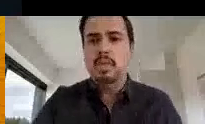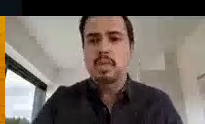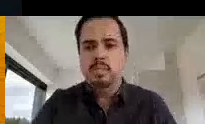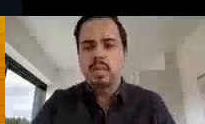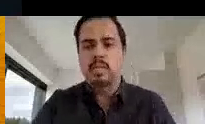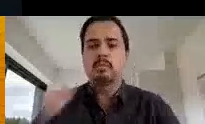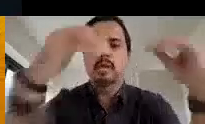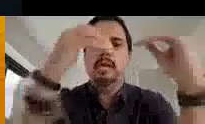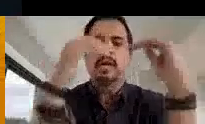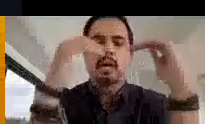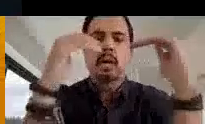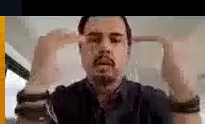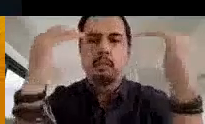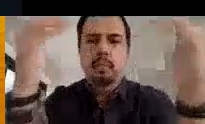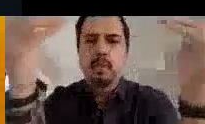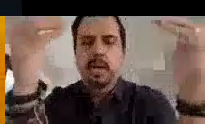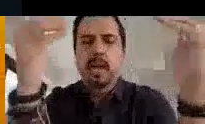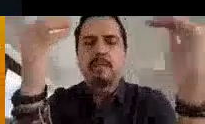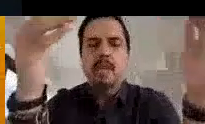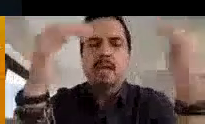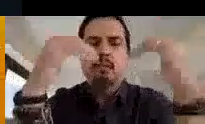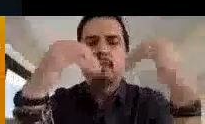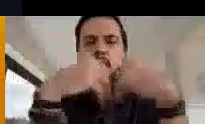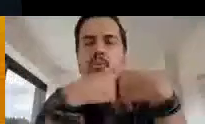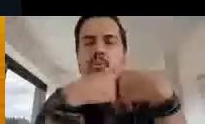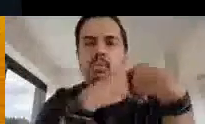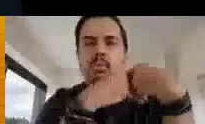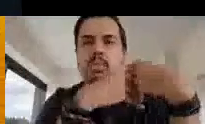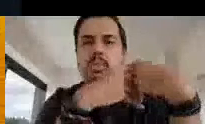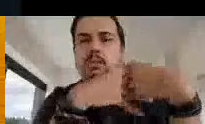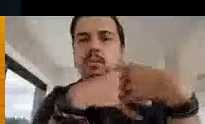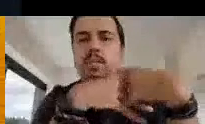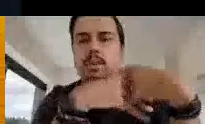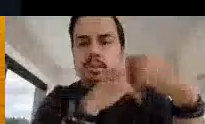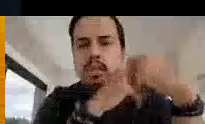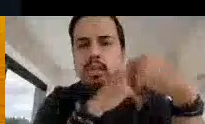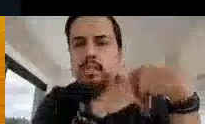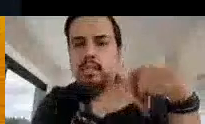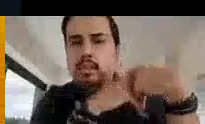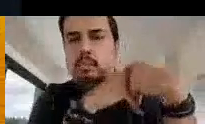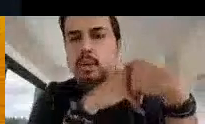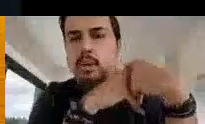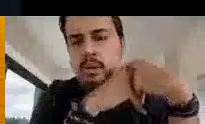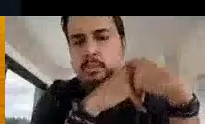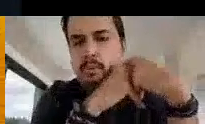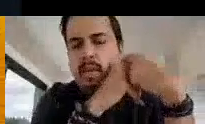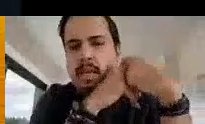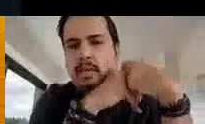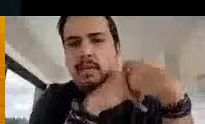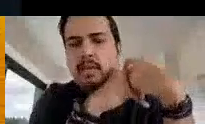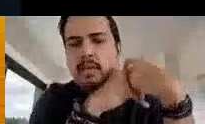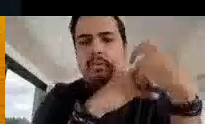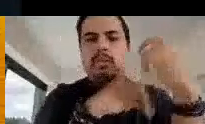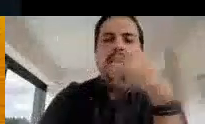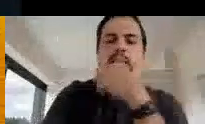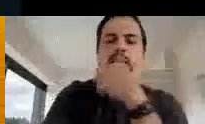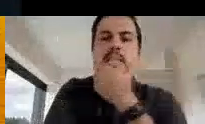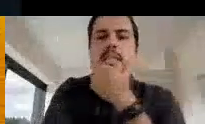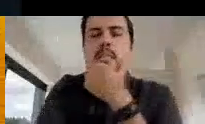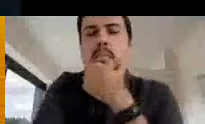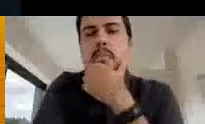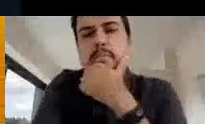e construindo iniciativas para amplificar. Aí vem o uso de tecnologia constante. Então, por exemplo, eu tenho